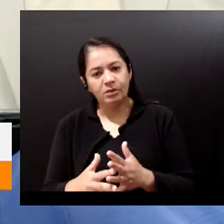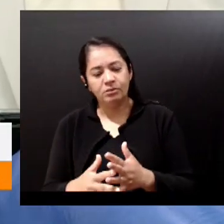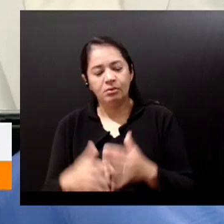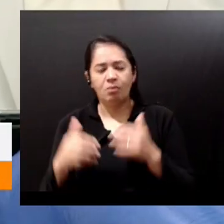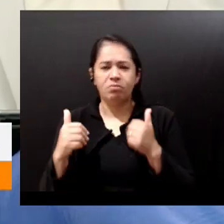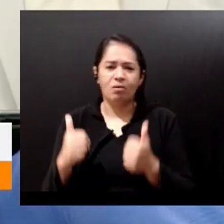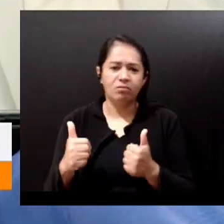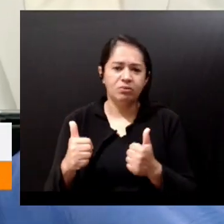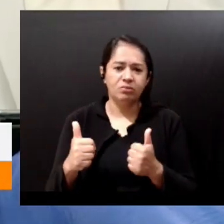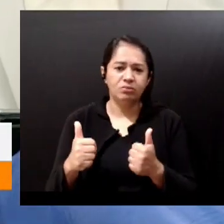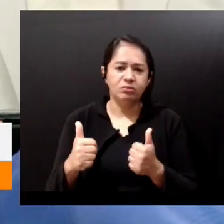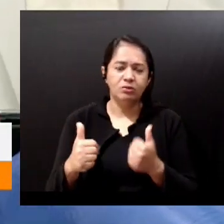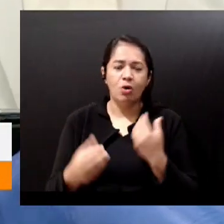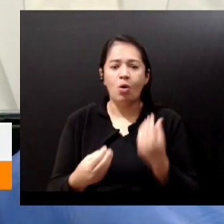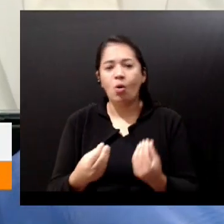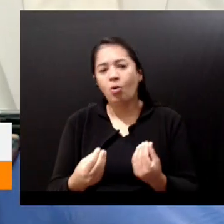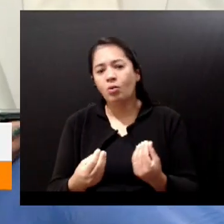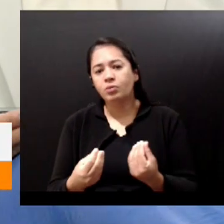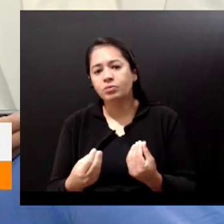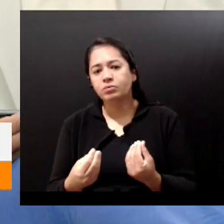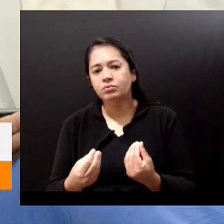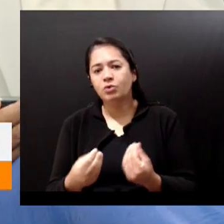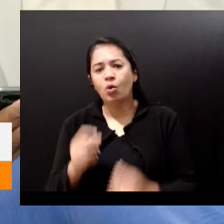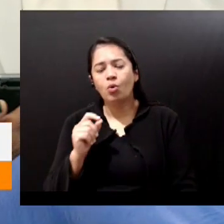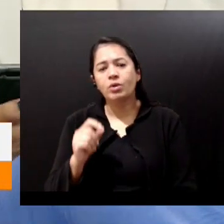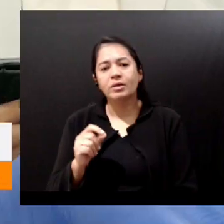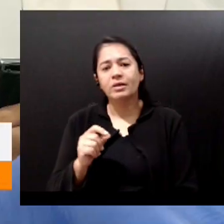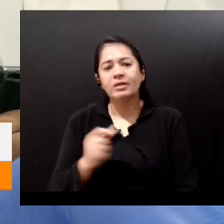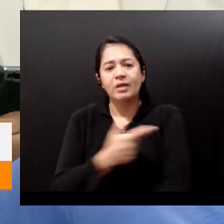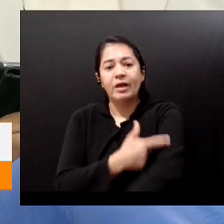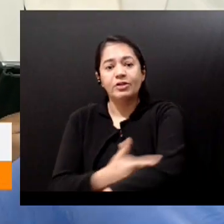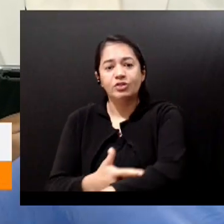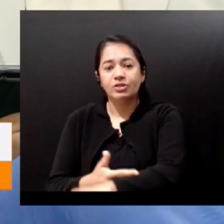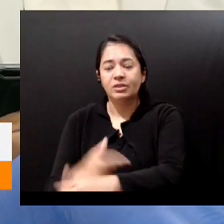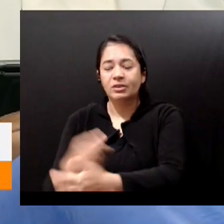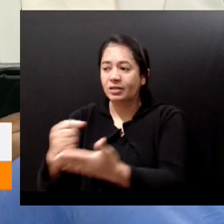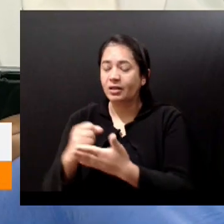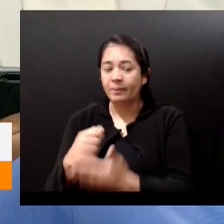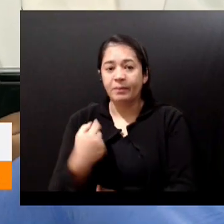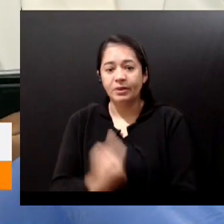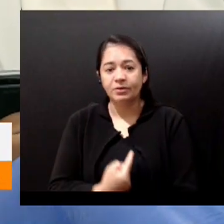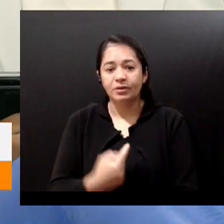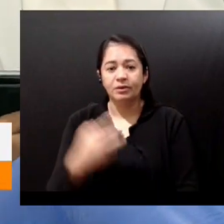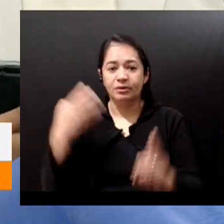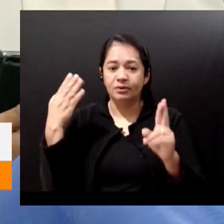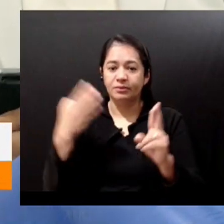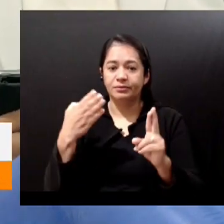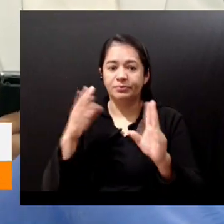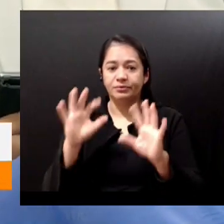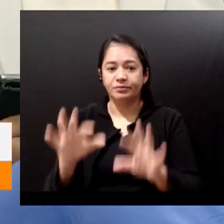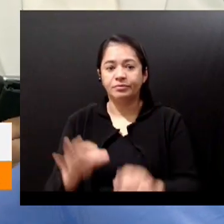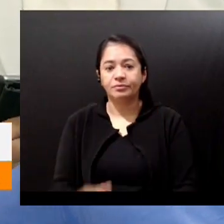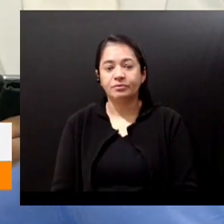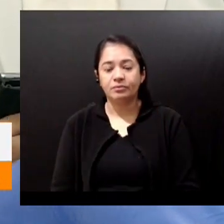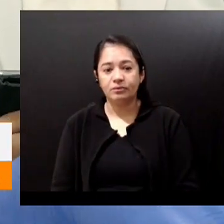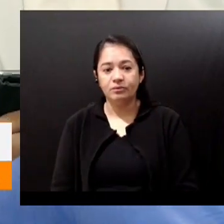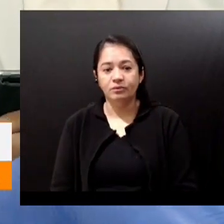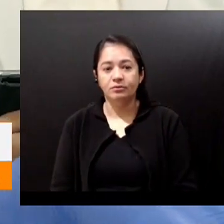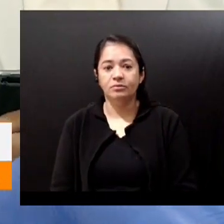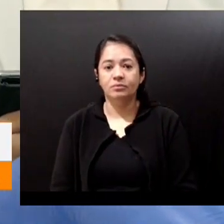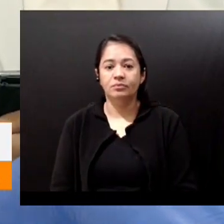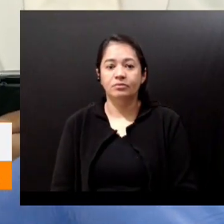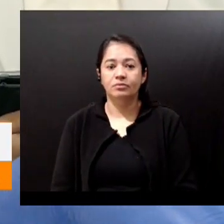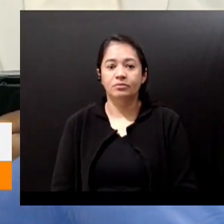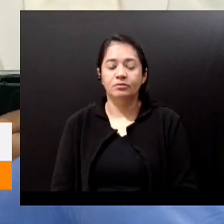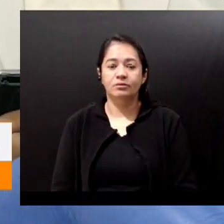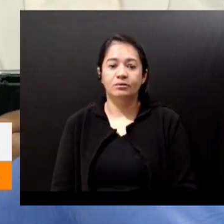nível, até que ponto? O que a etiqueta traz para a gente referente a isso? Ao contrário do